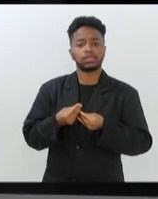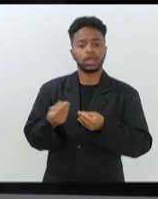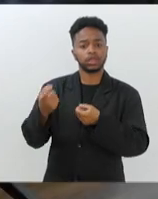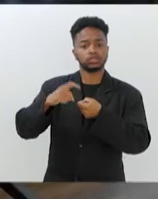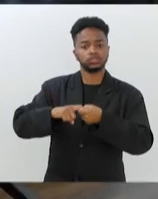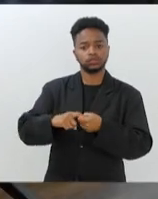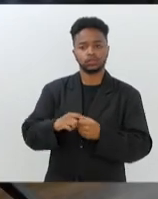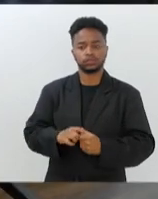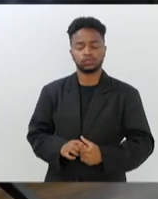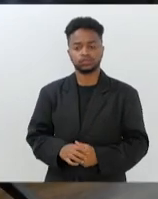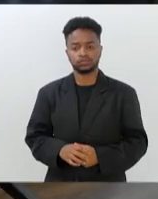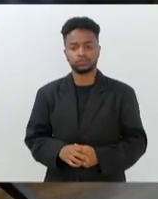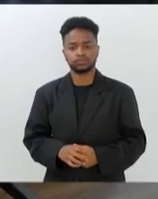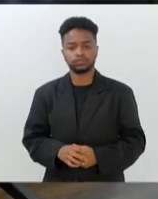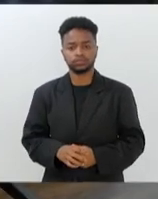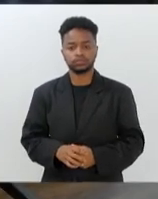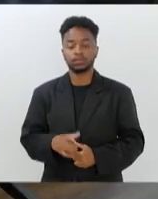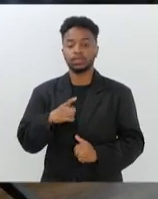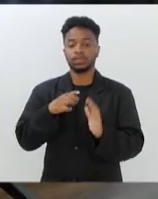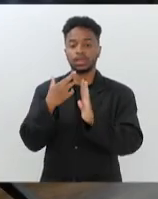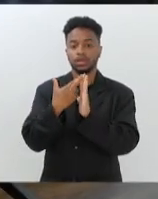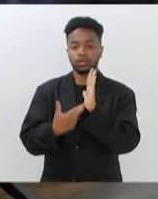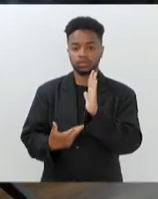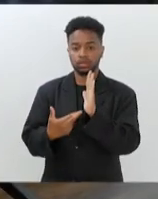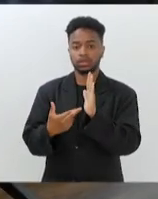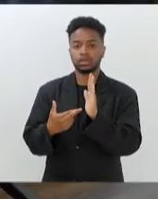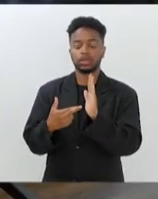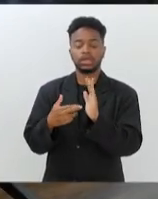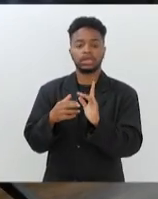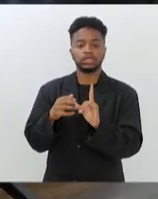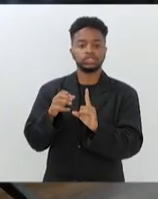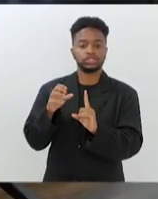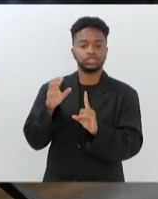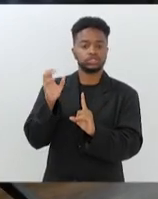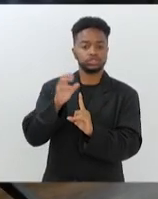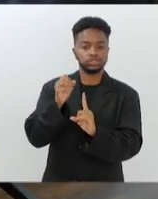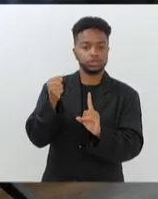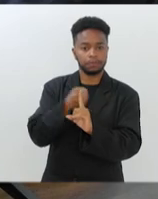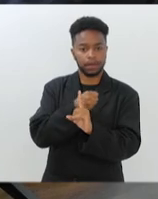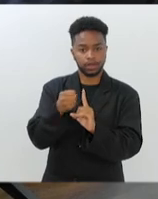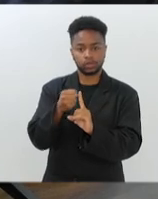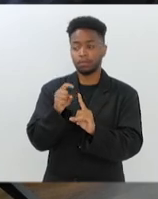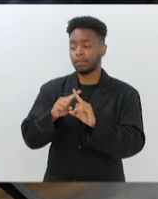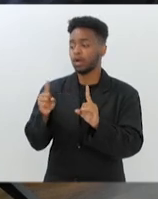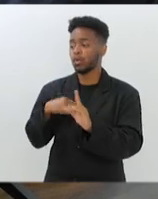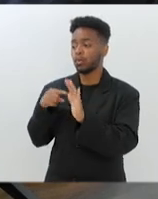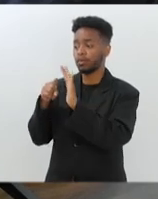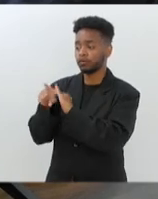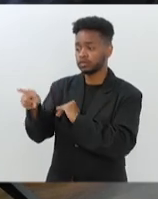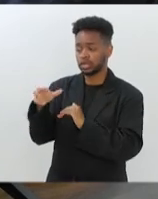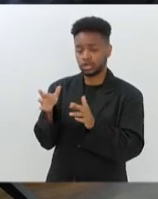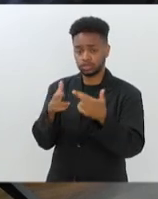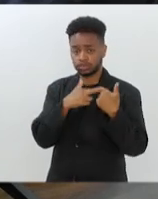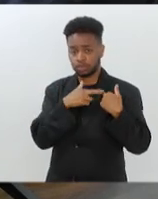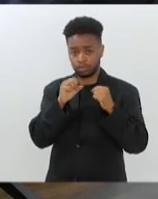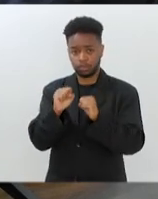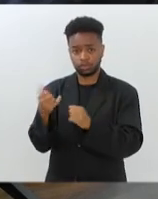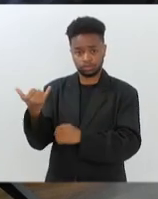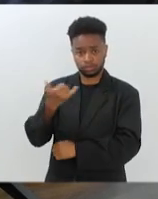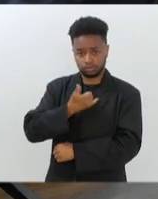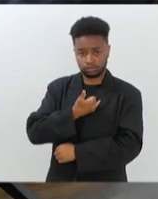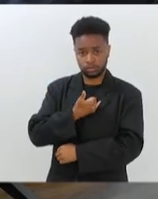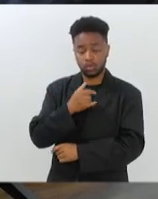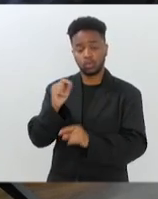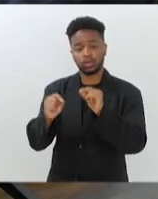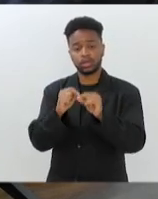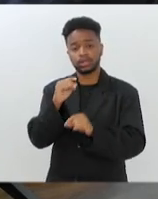teve nesse investimento a gente tem os relatórios de impacto inclusive mas eu tô perguntando a senhora a senhora é responsável a senhora nos diga qual é o que que que